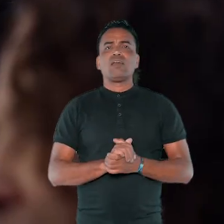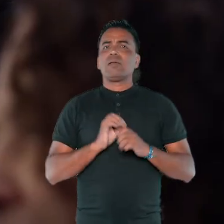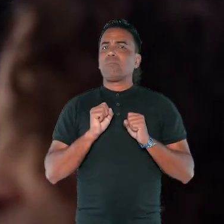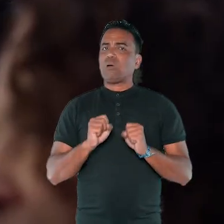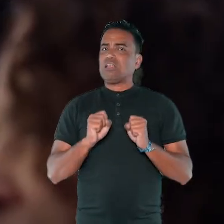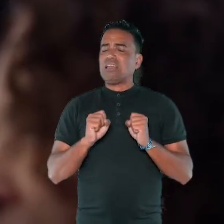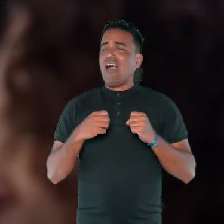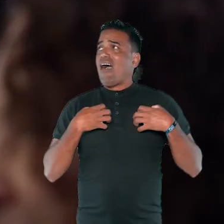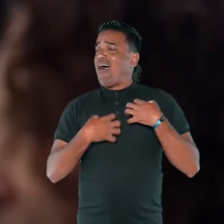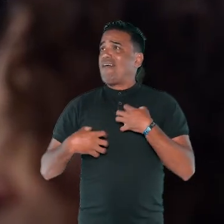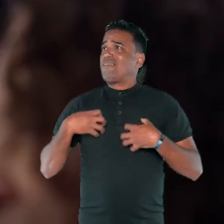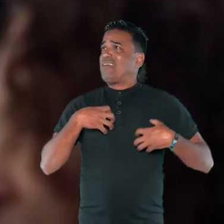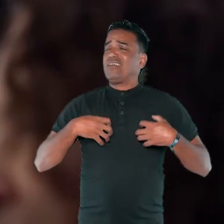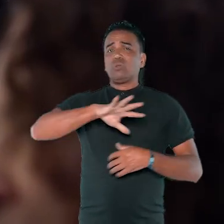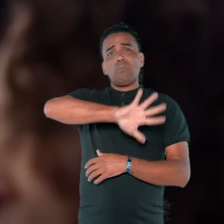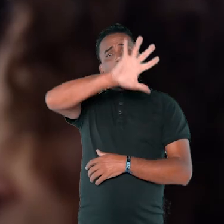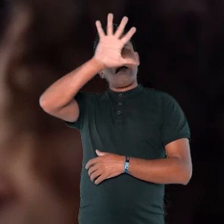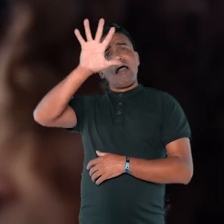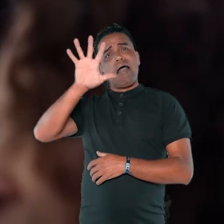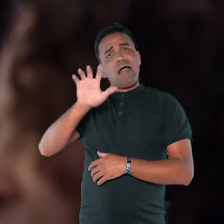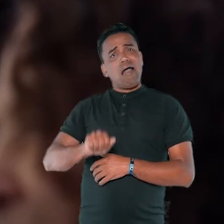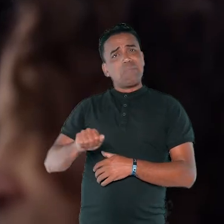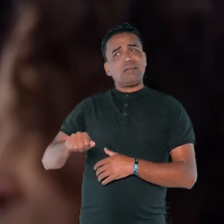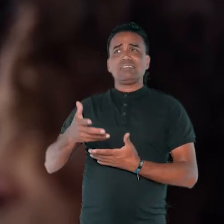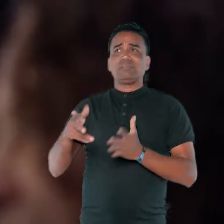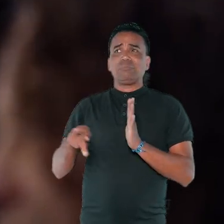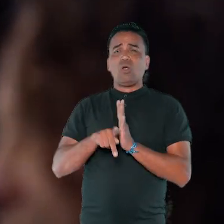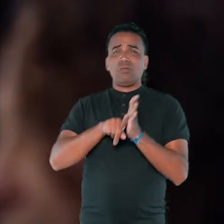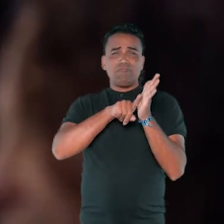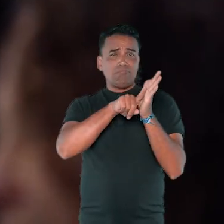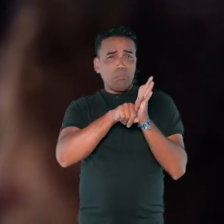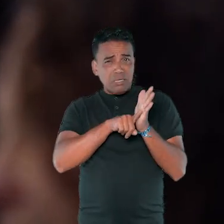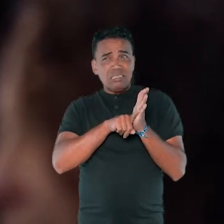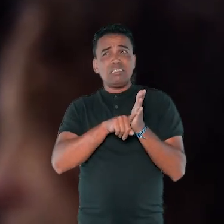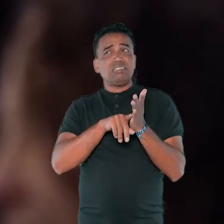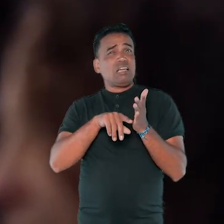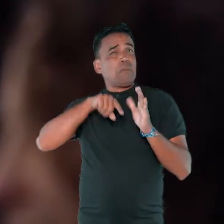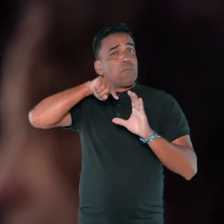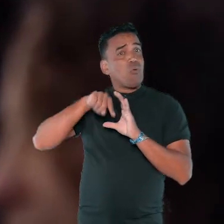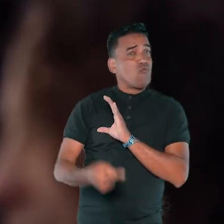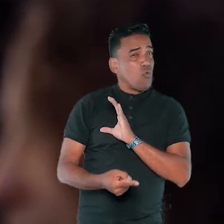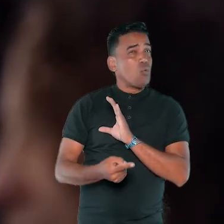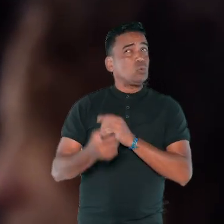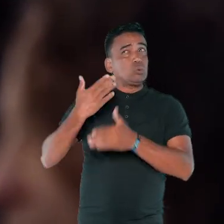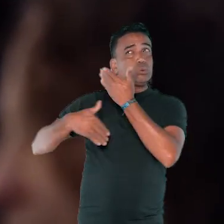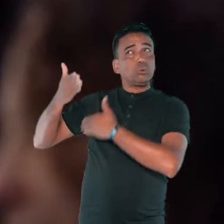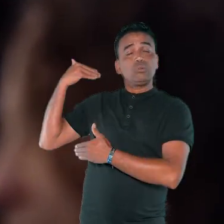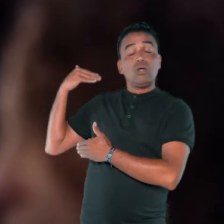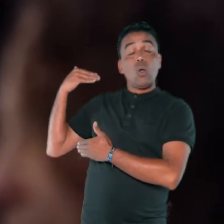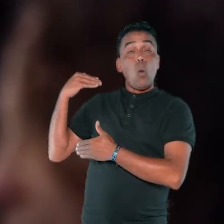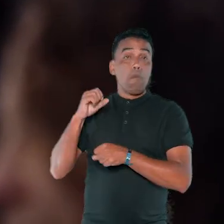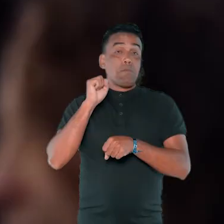derribar aflitos mapas sobre a praça em busca da especiosa raiz? Ou deveria parar de